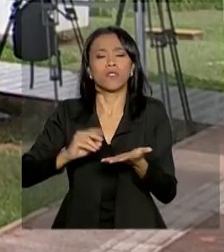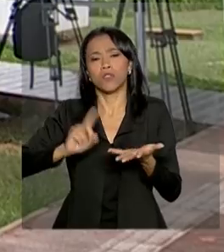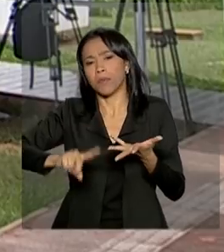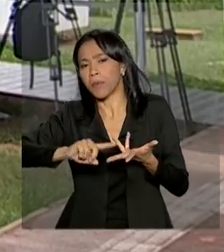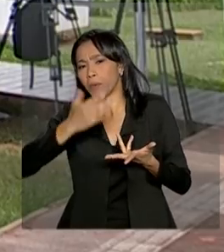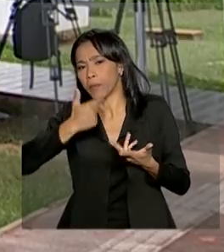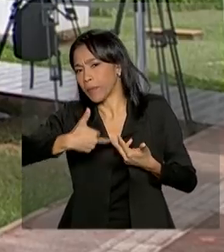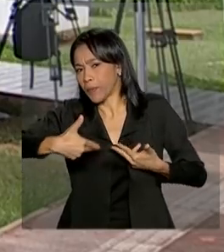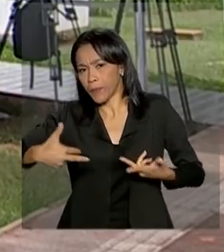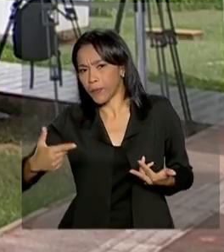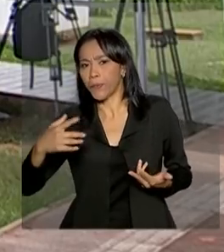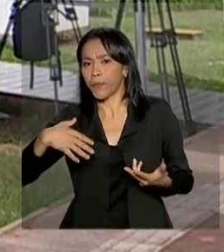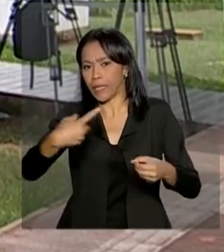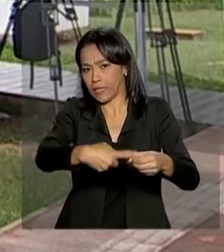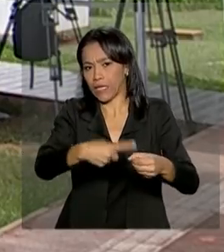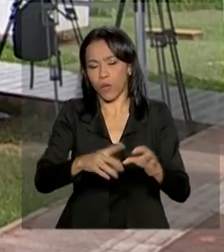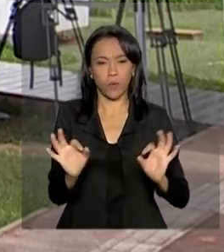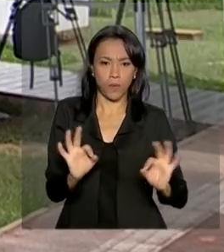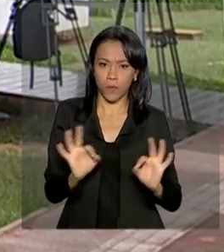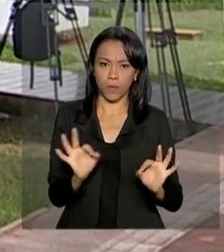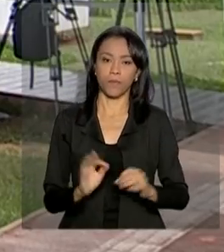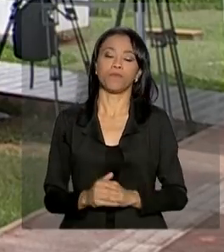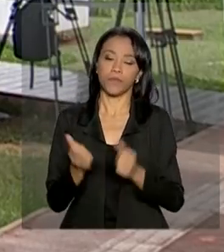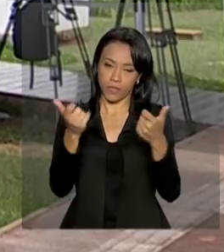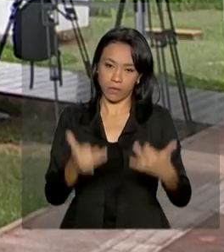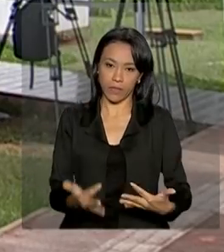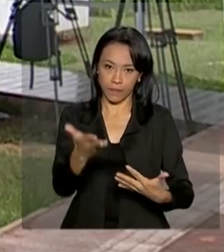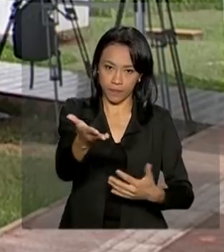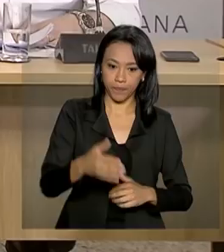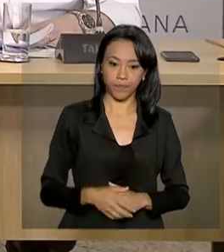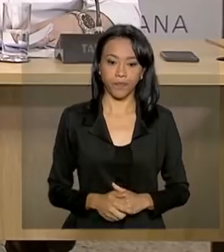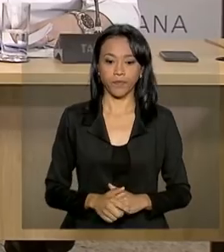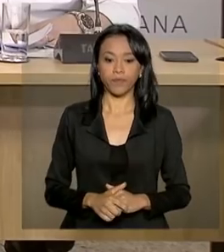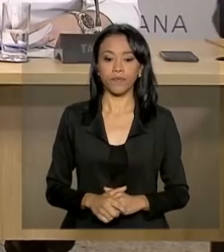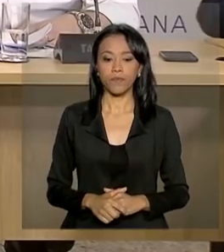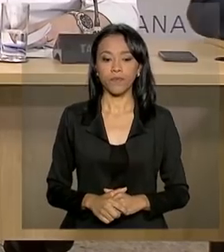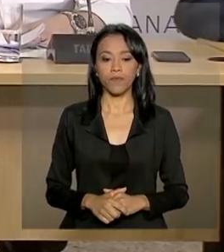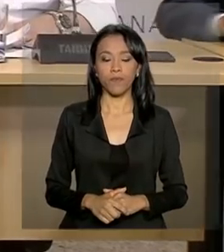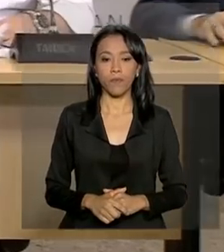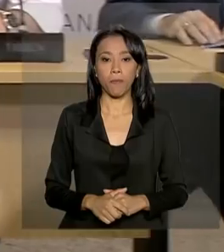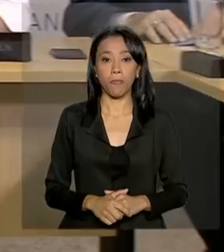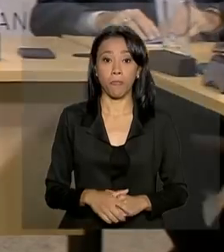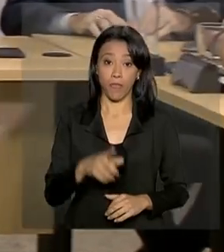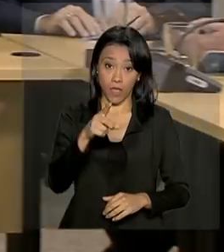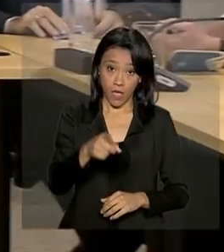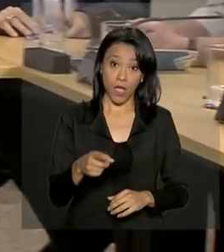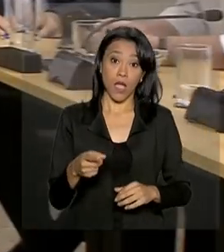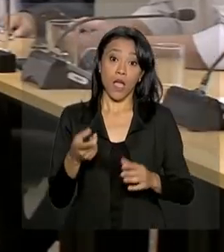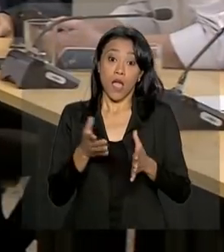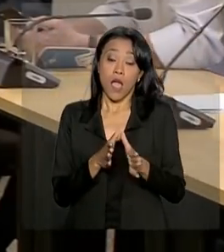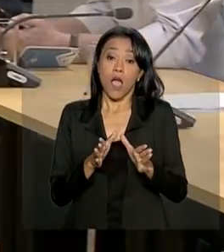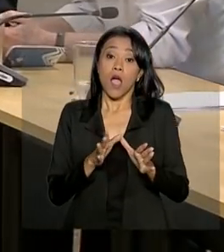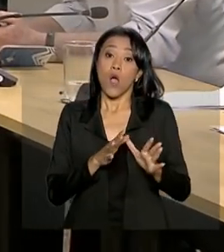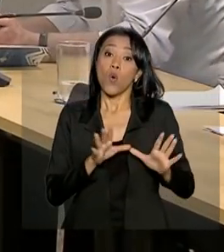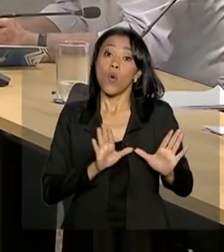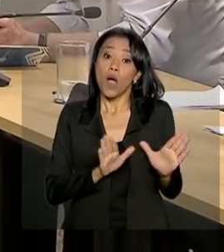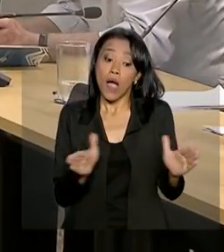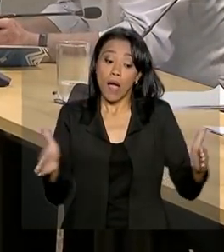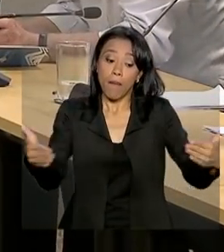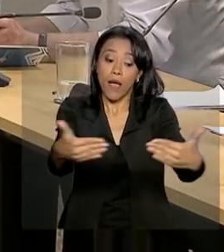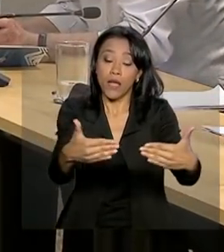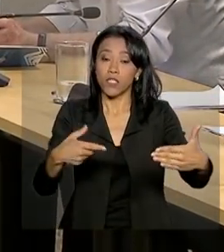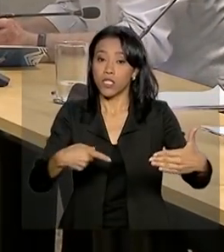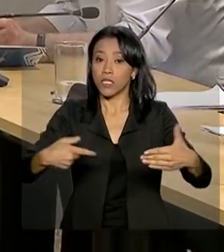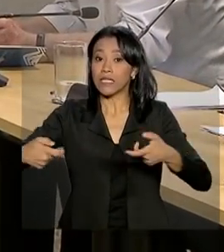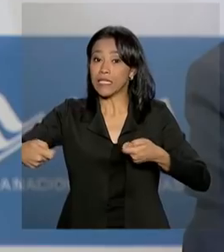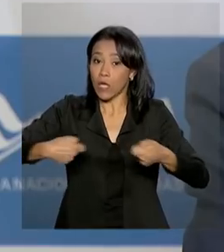Vamos ver na reportagem de Daniele Popov. O nível da barragem 6 está controlado, de